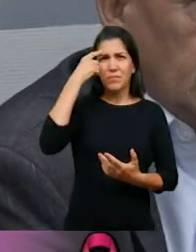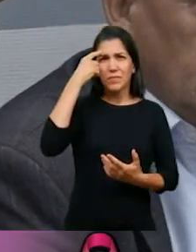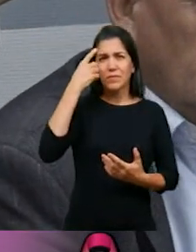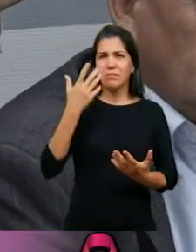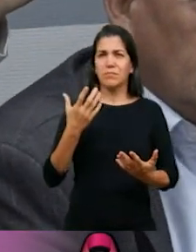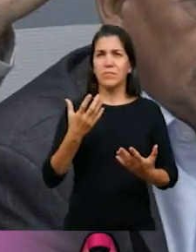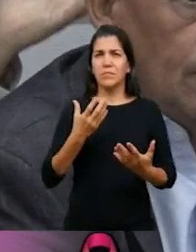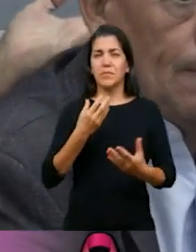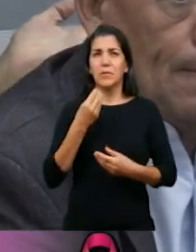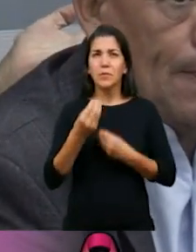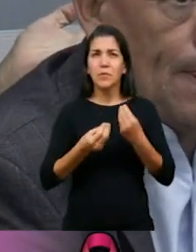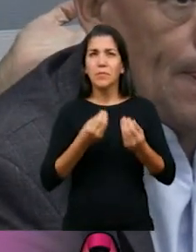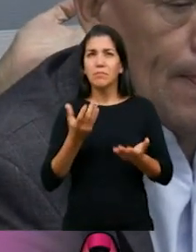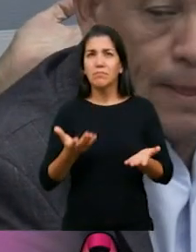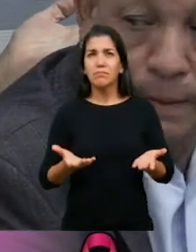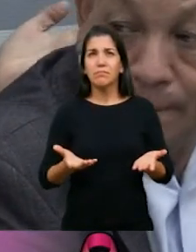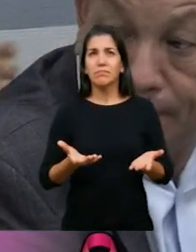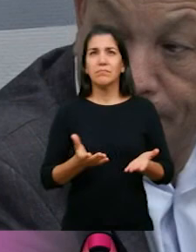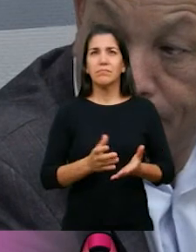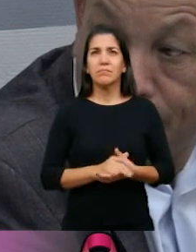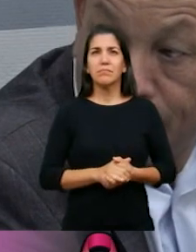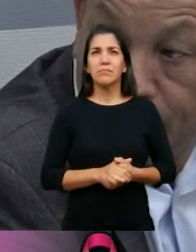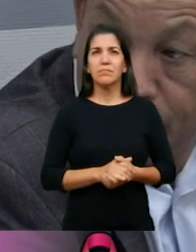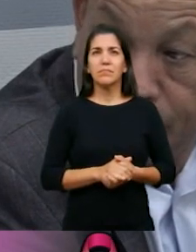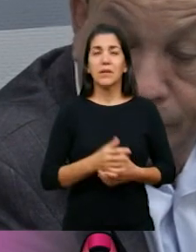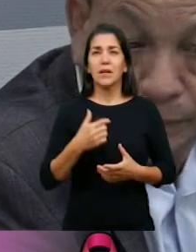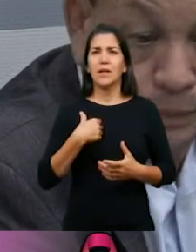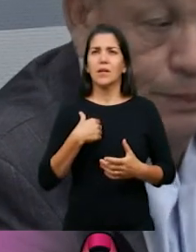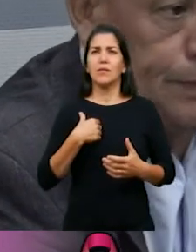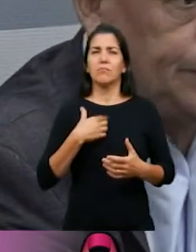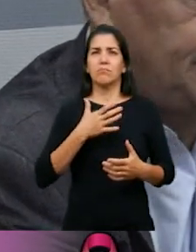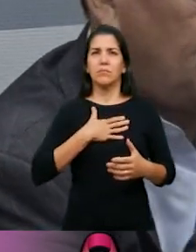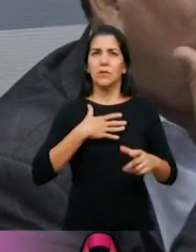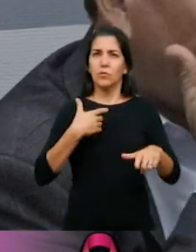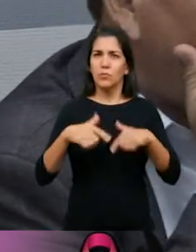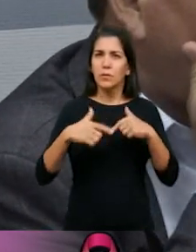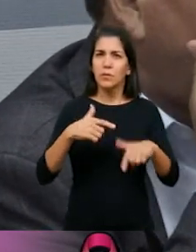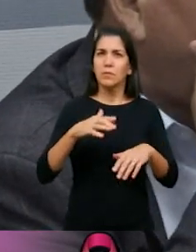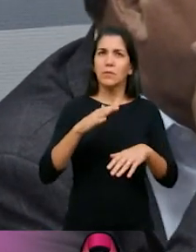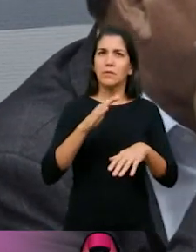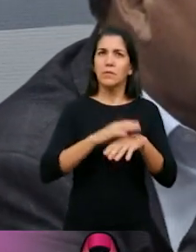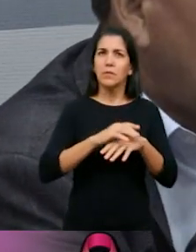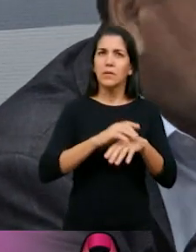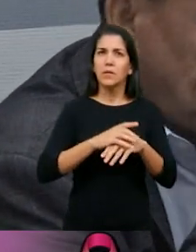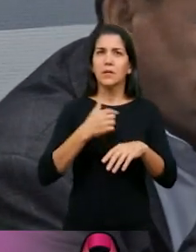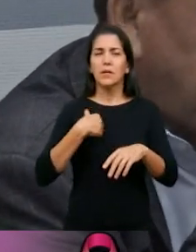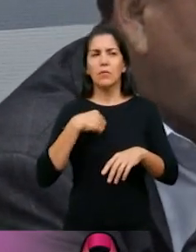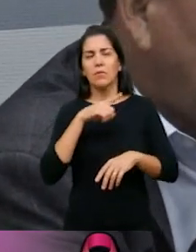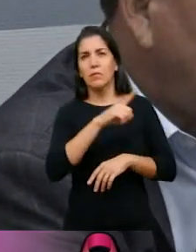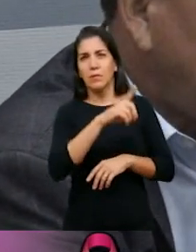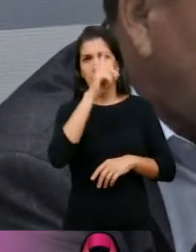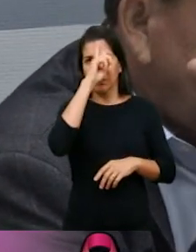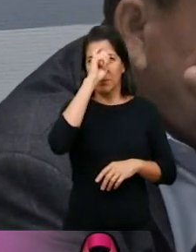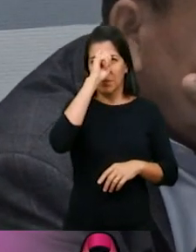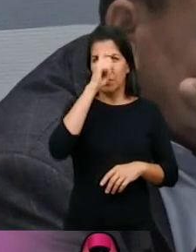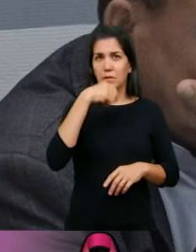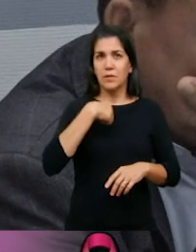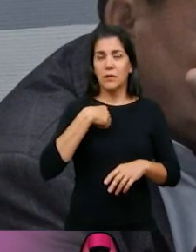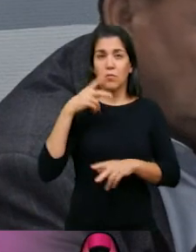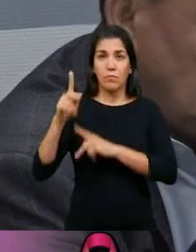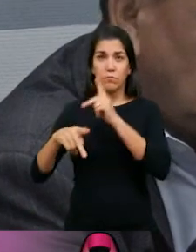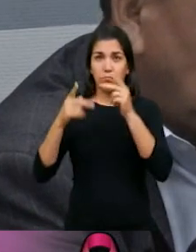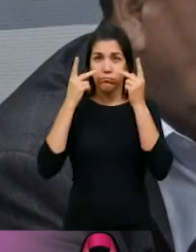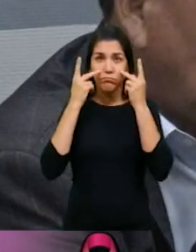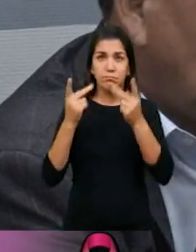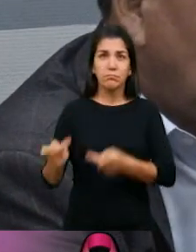de adivinhação. Eu faço o meu trabalho, eu vou no pronto-socorro, eu visito a população. E